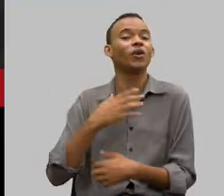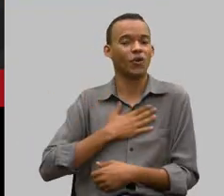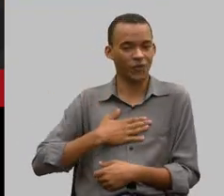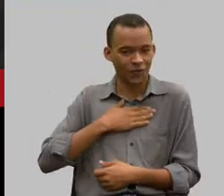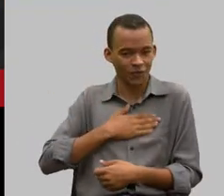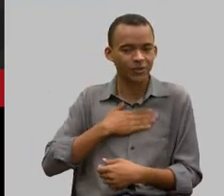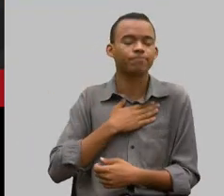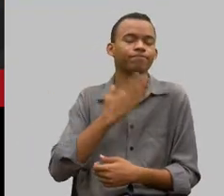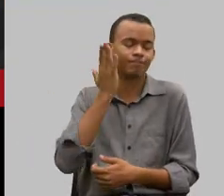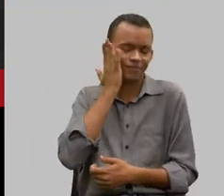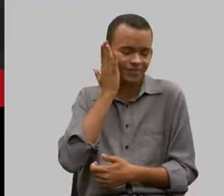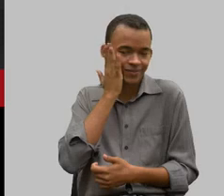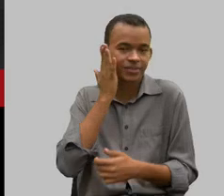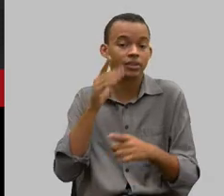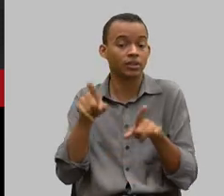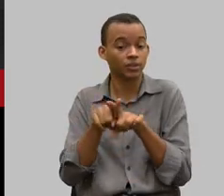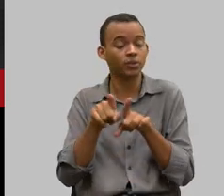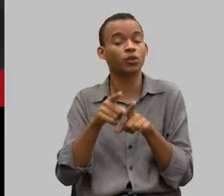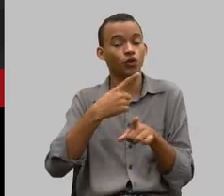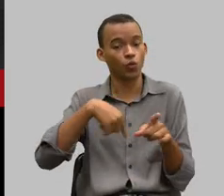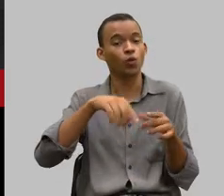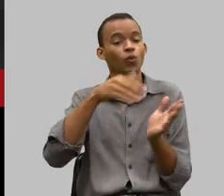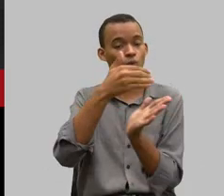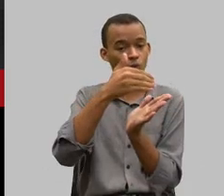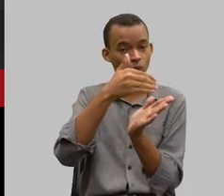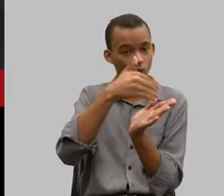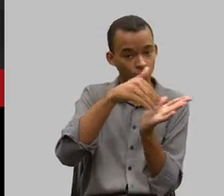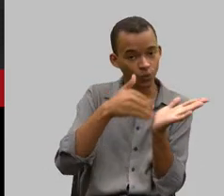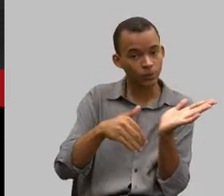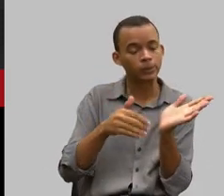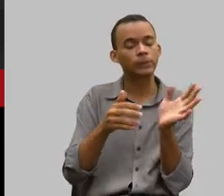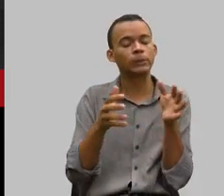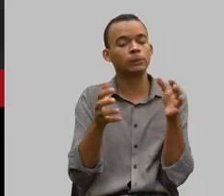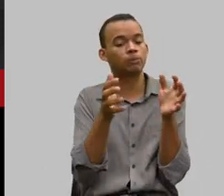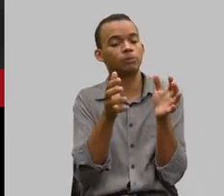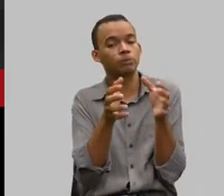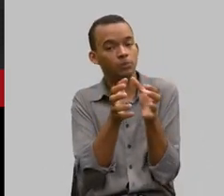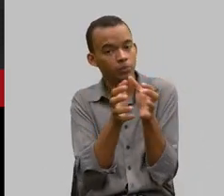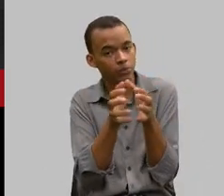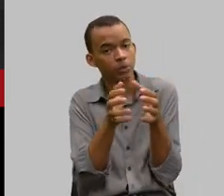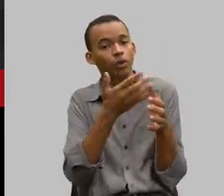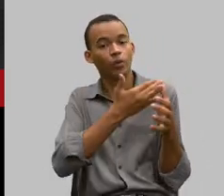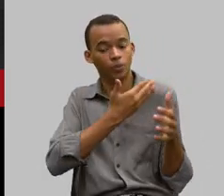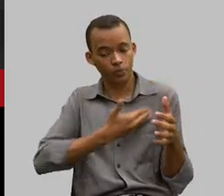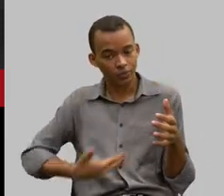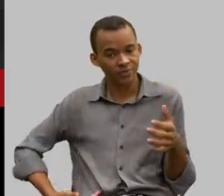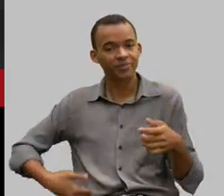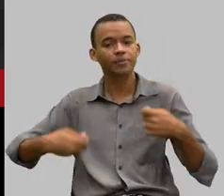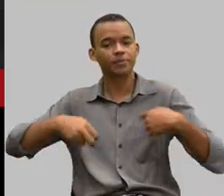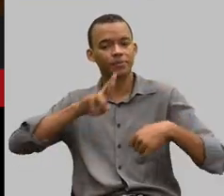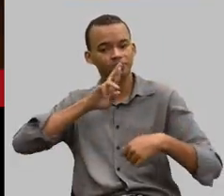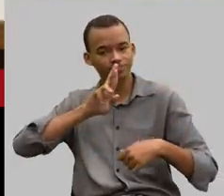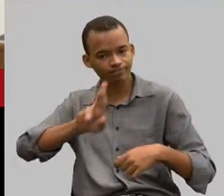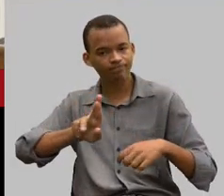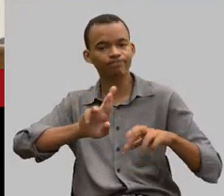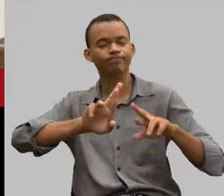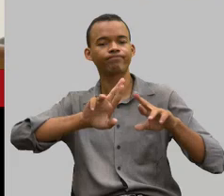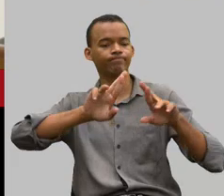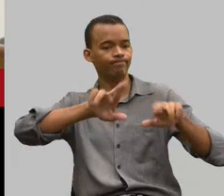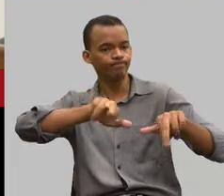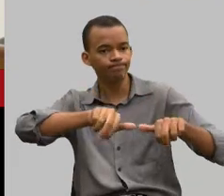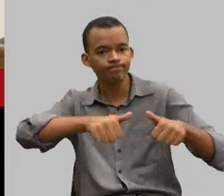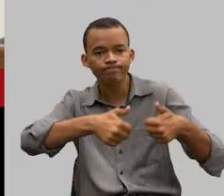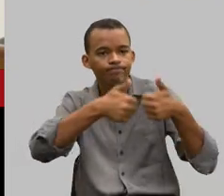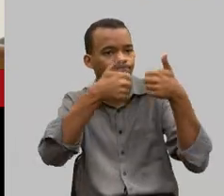certamente nós do governo Precisamos sim dar uma resposta Precisamos sim melhorar Nesse quesito e faremos isso e espero eu na